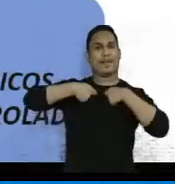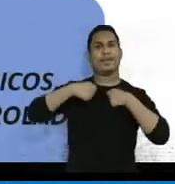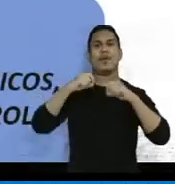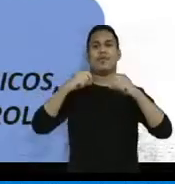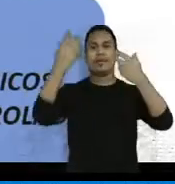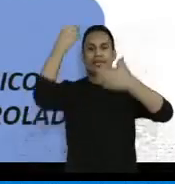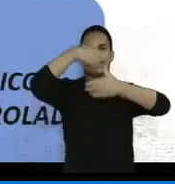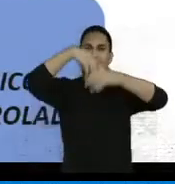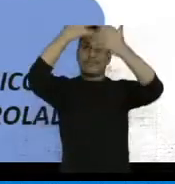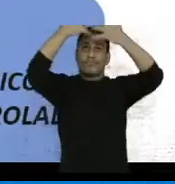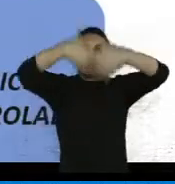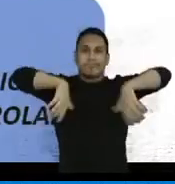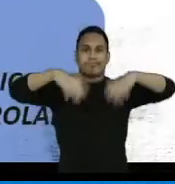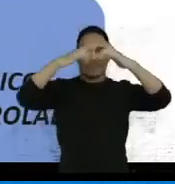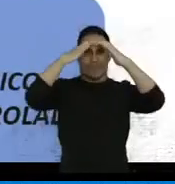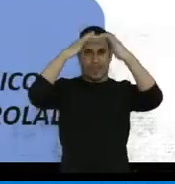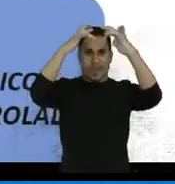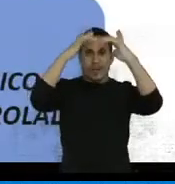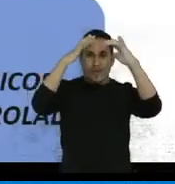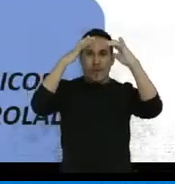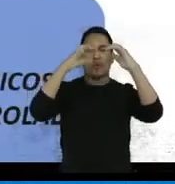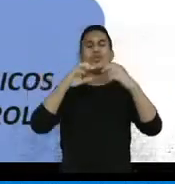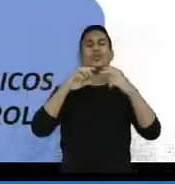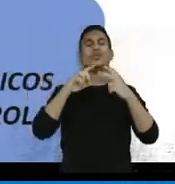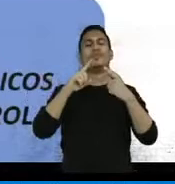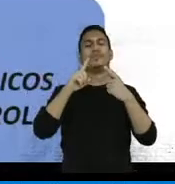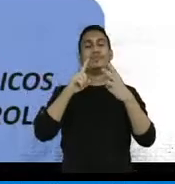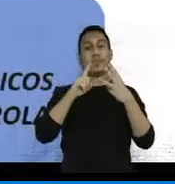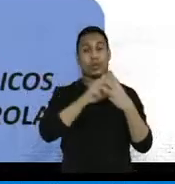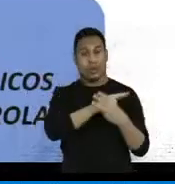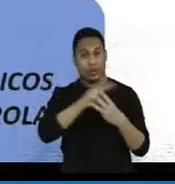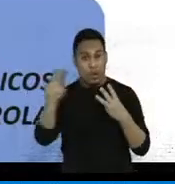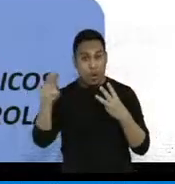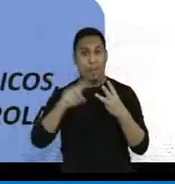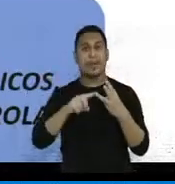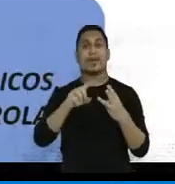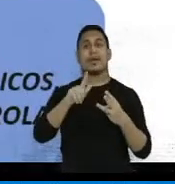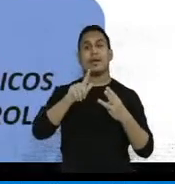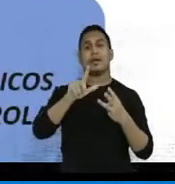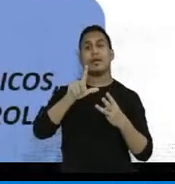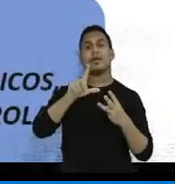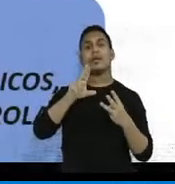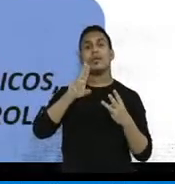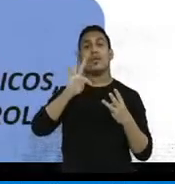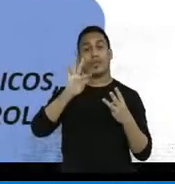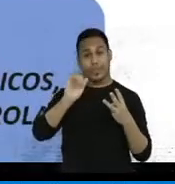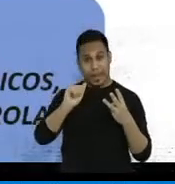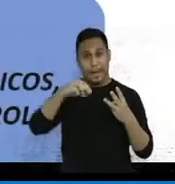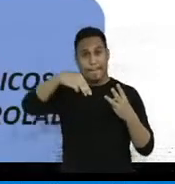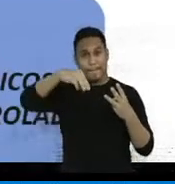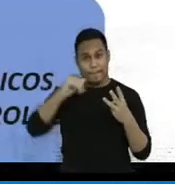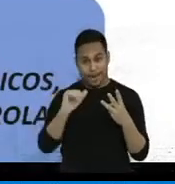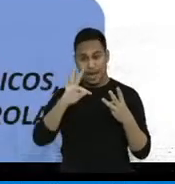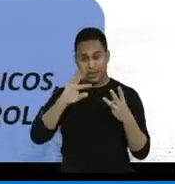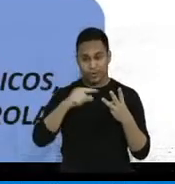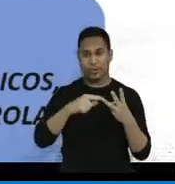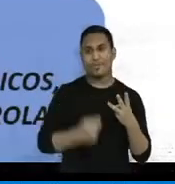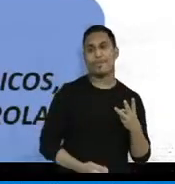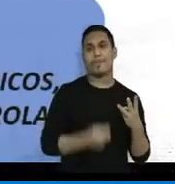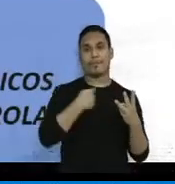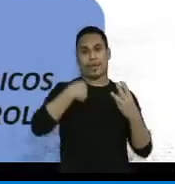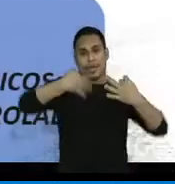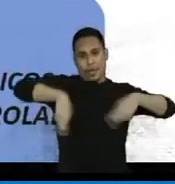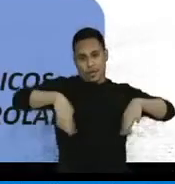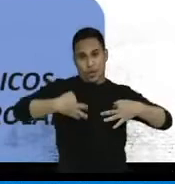substância chamada glutamato. E o glutamato aumenta a dor. O GABA diminui a dor, a